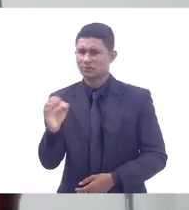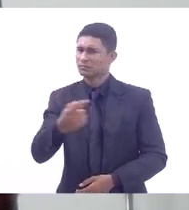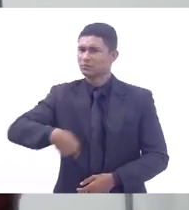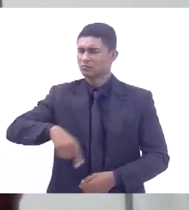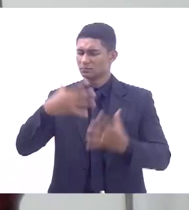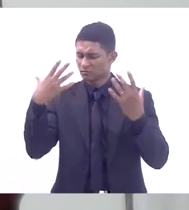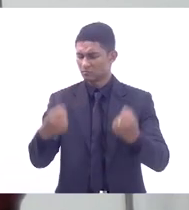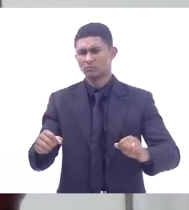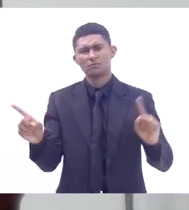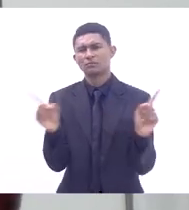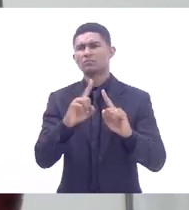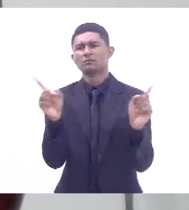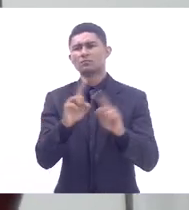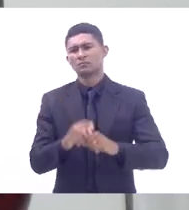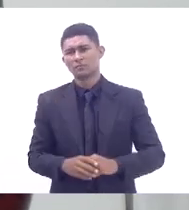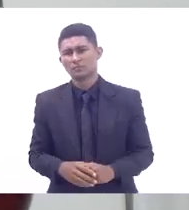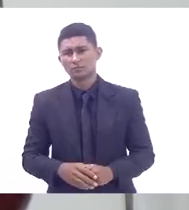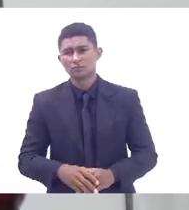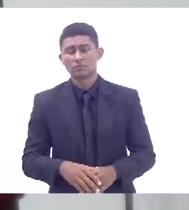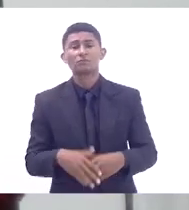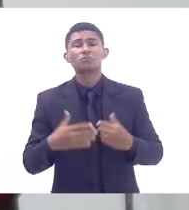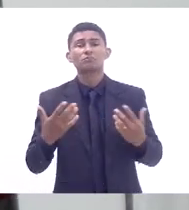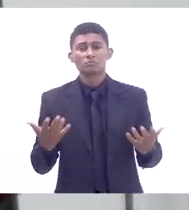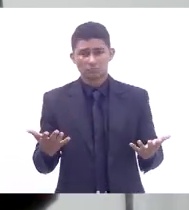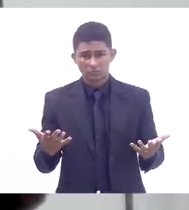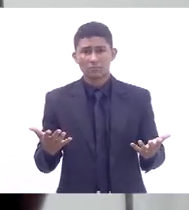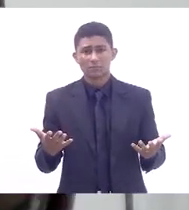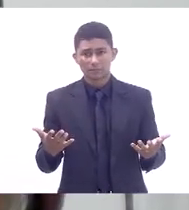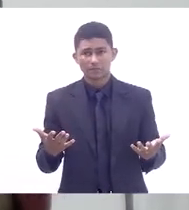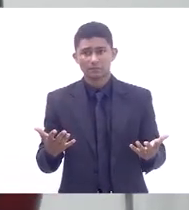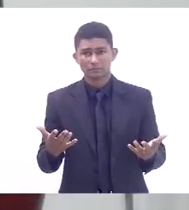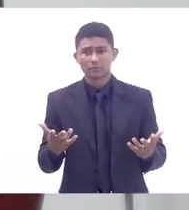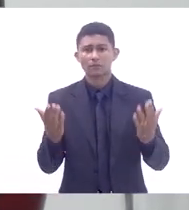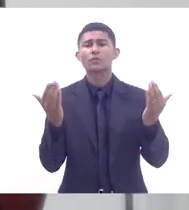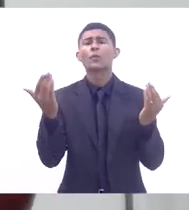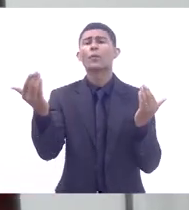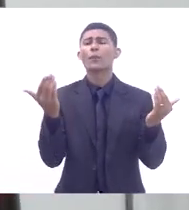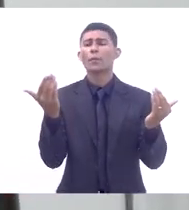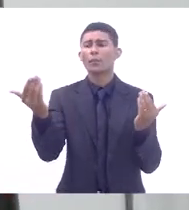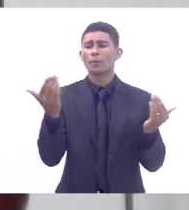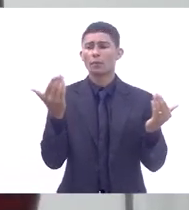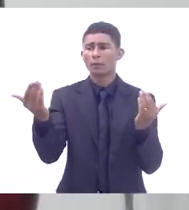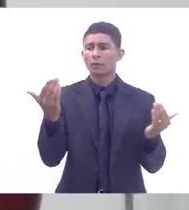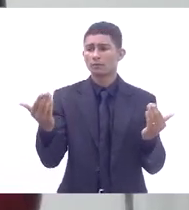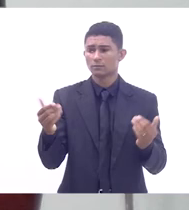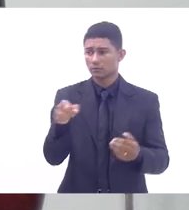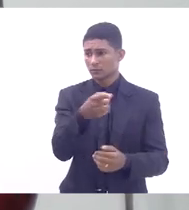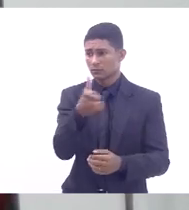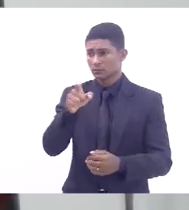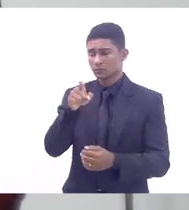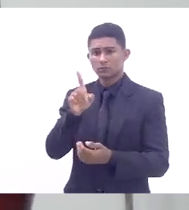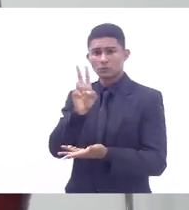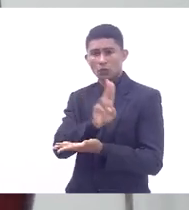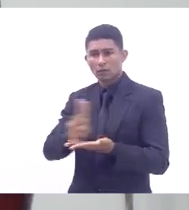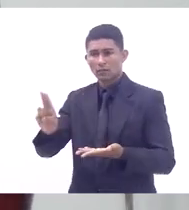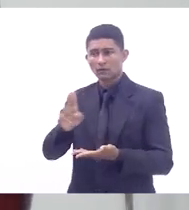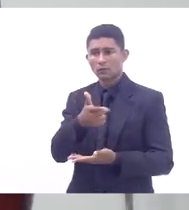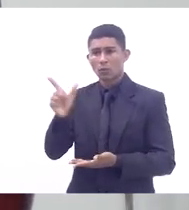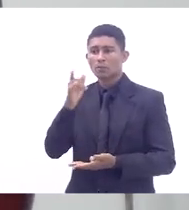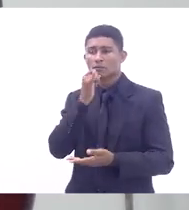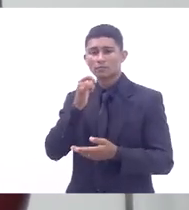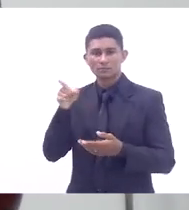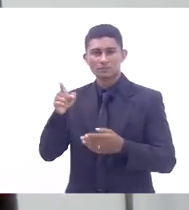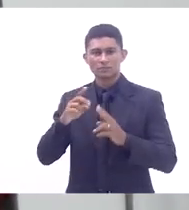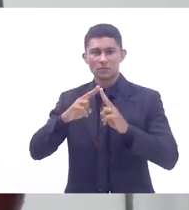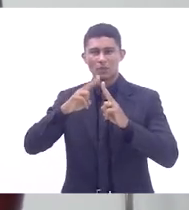compactuar com uma coisa dessa ao passo e até comparando com outros colegas de outros níveis dentro da Universidade qual qual